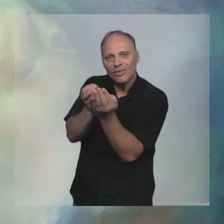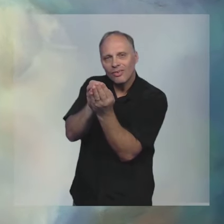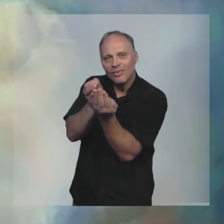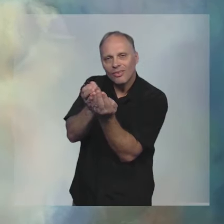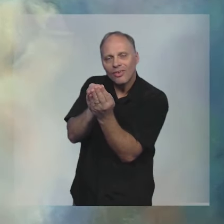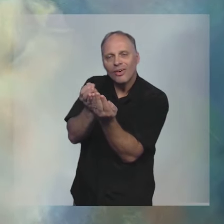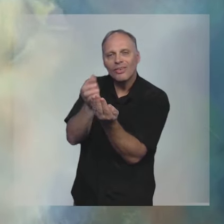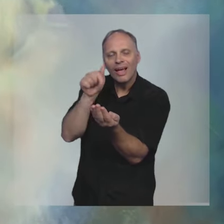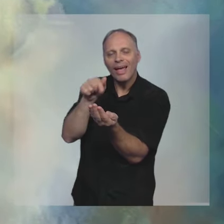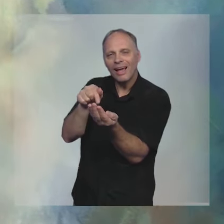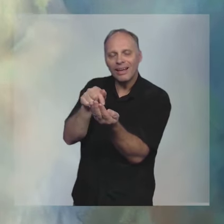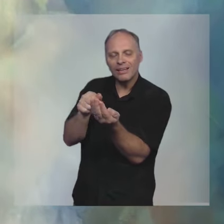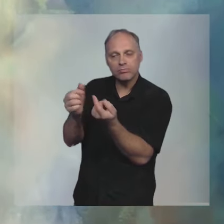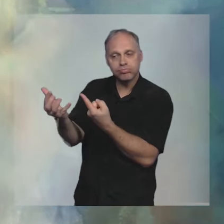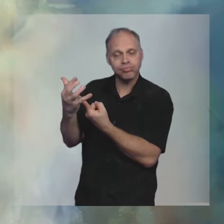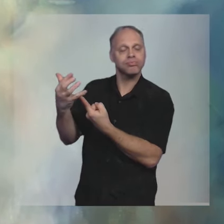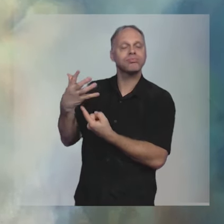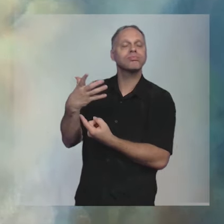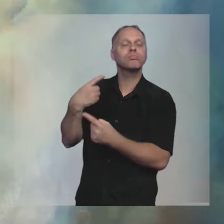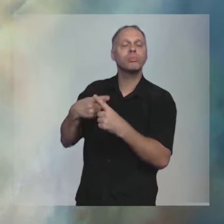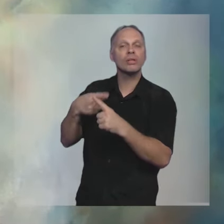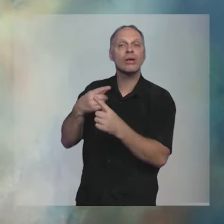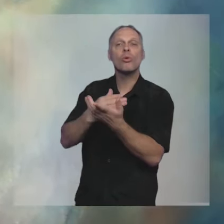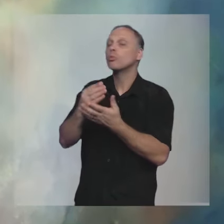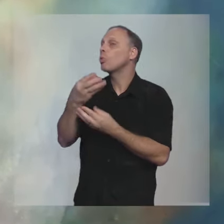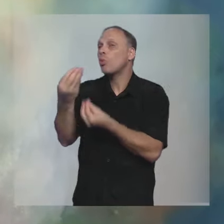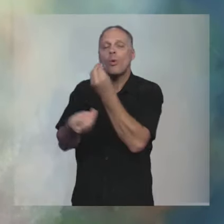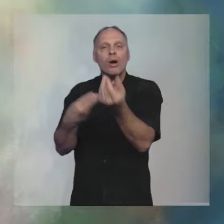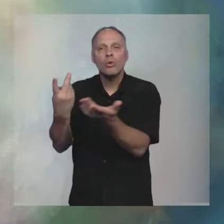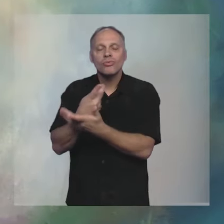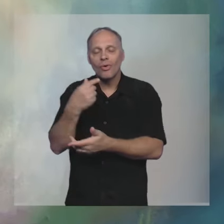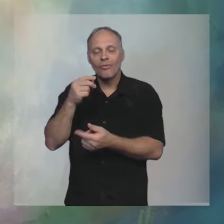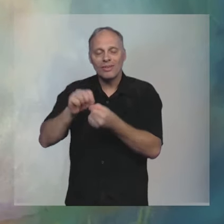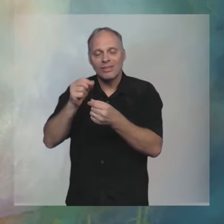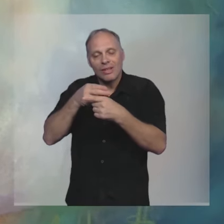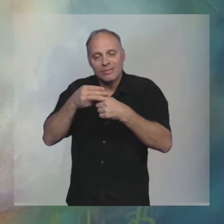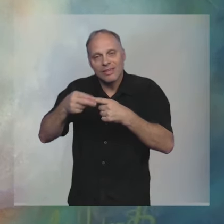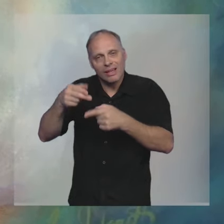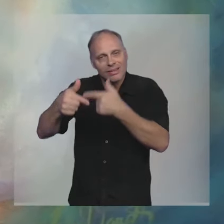motivou muito. Isso começou da seguinte forma.